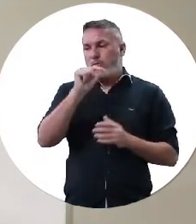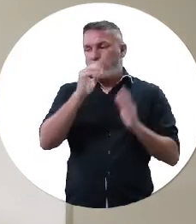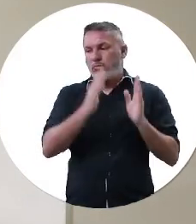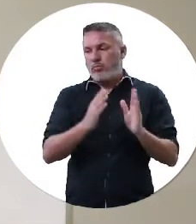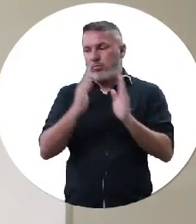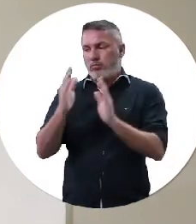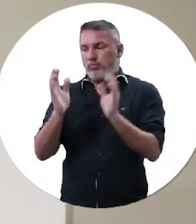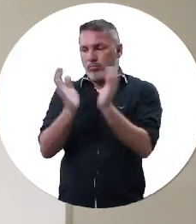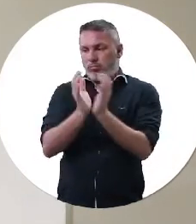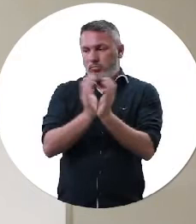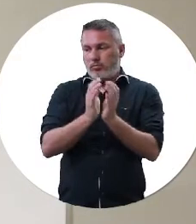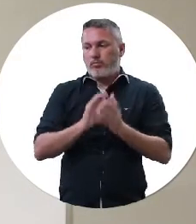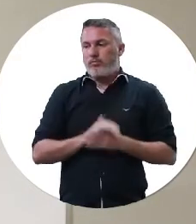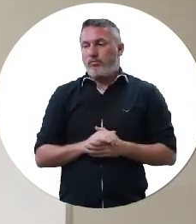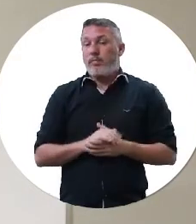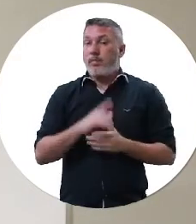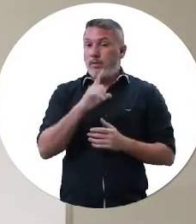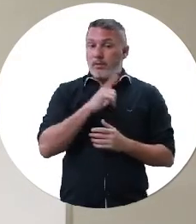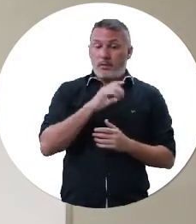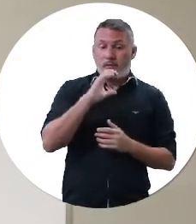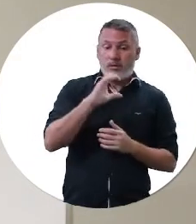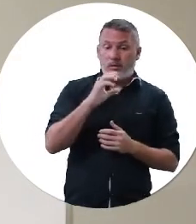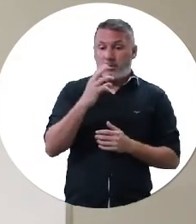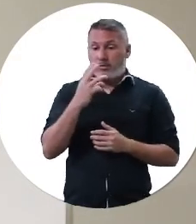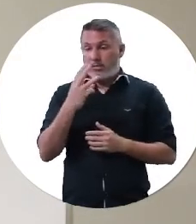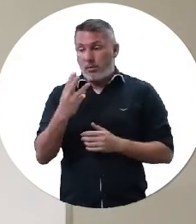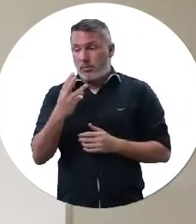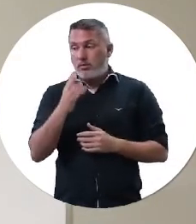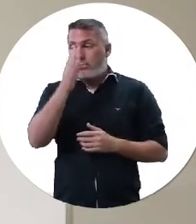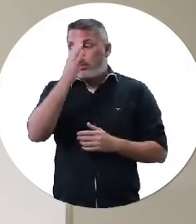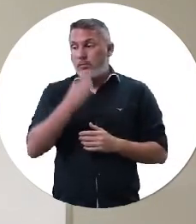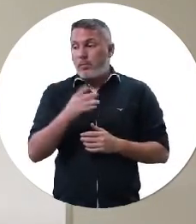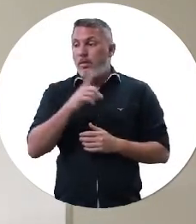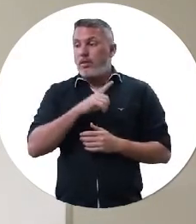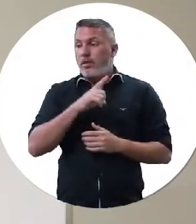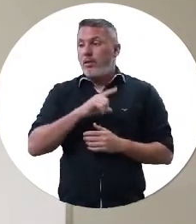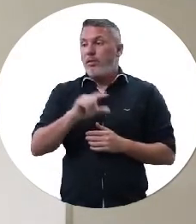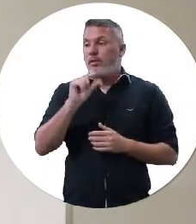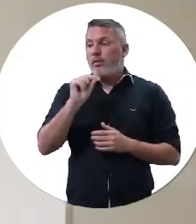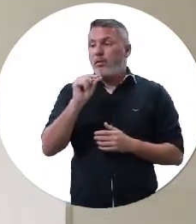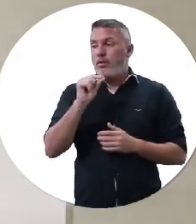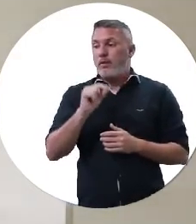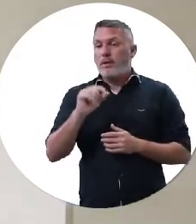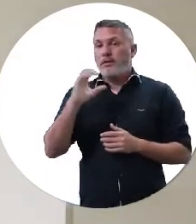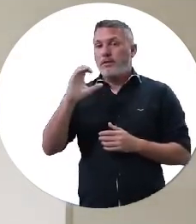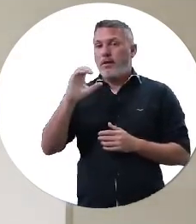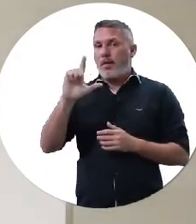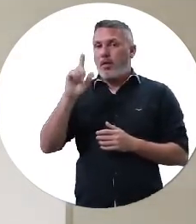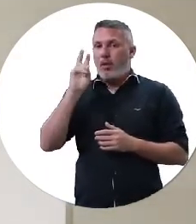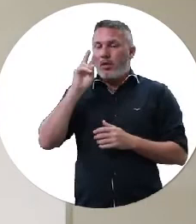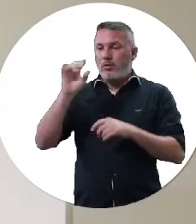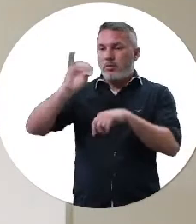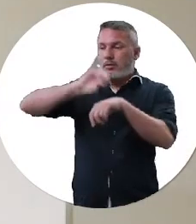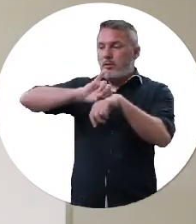No carbono 3 eu tenho Cl aqui em cima, pessoal. Cl,